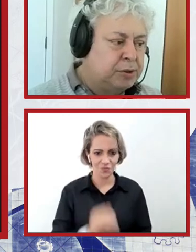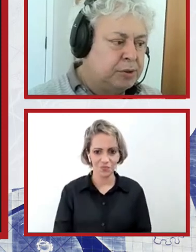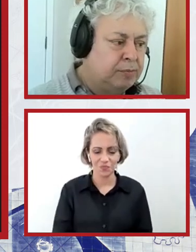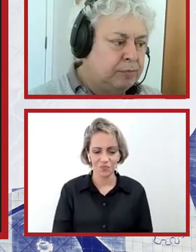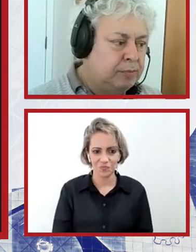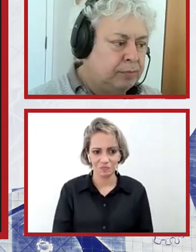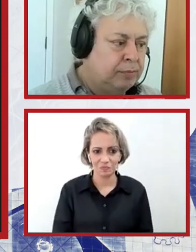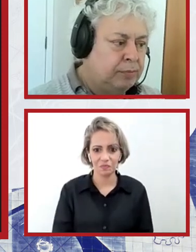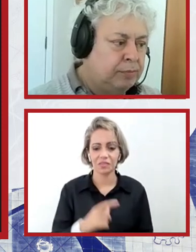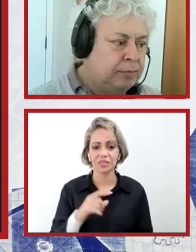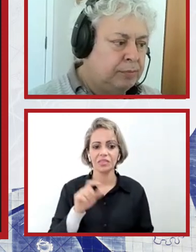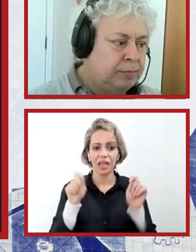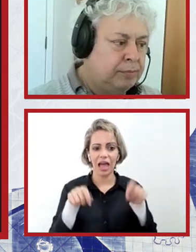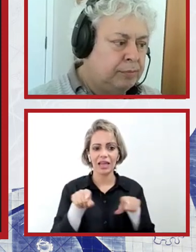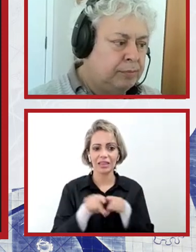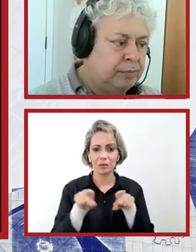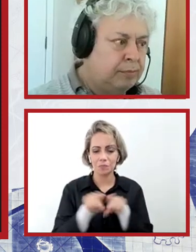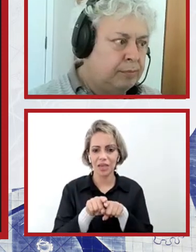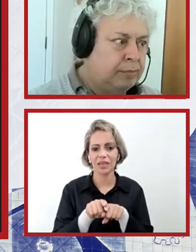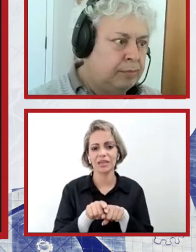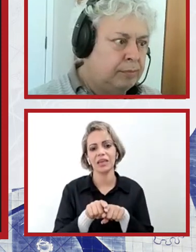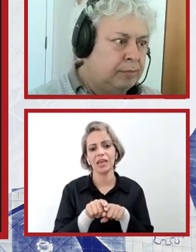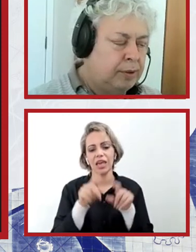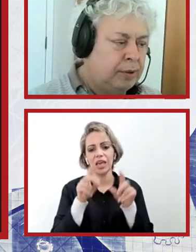de textos. É. Editar texto.